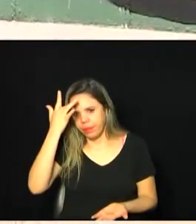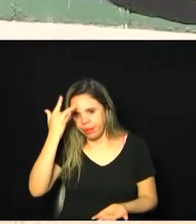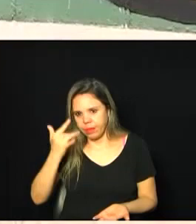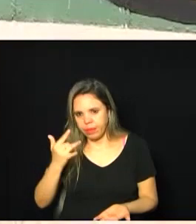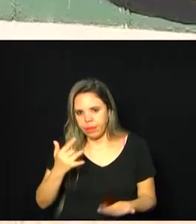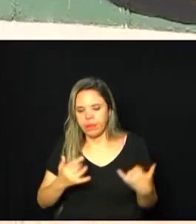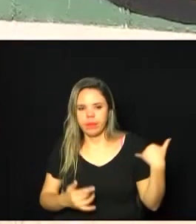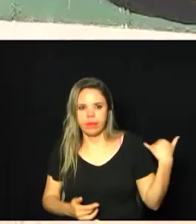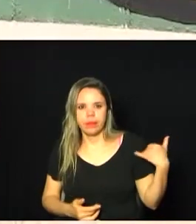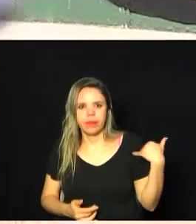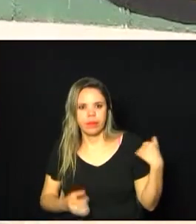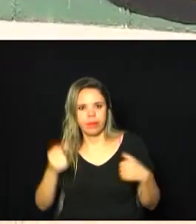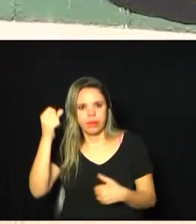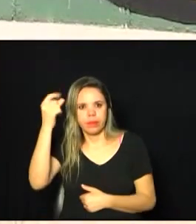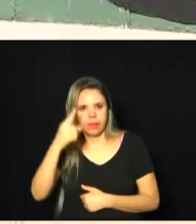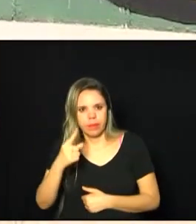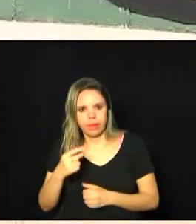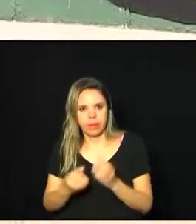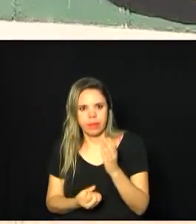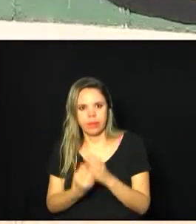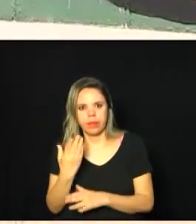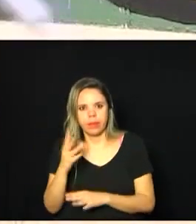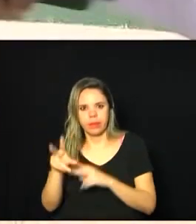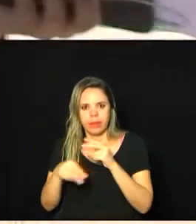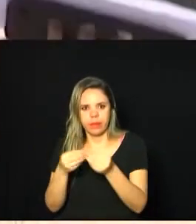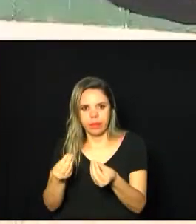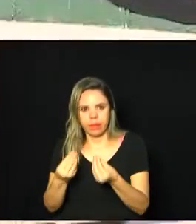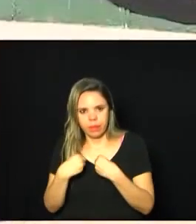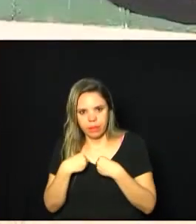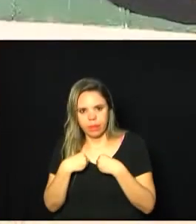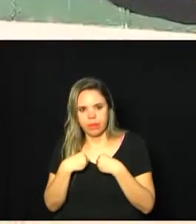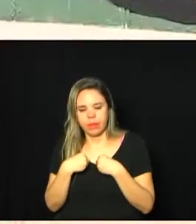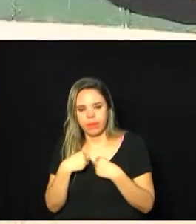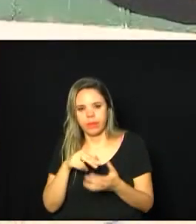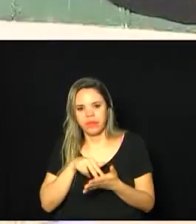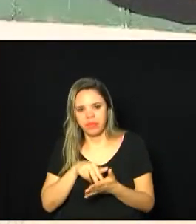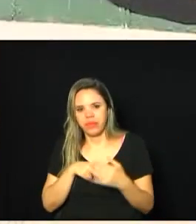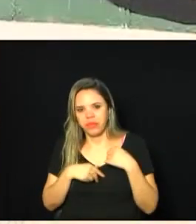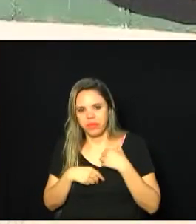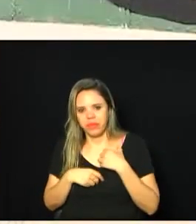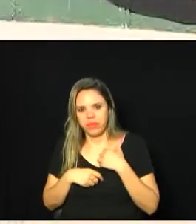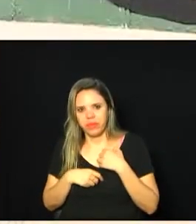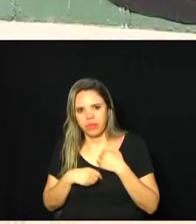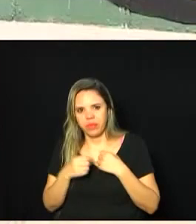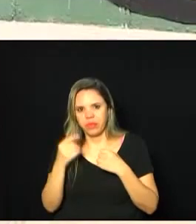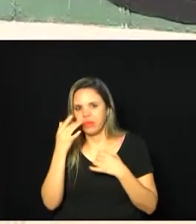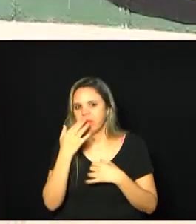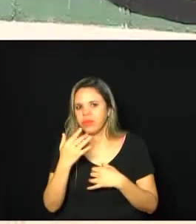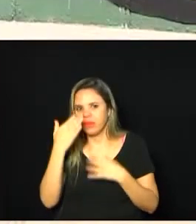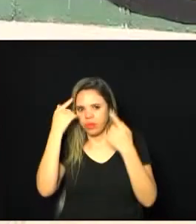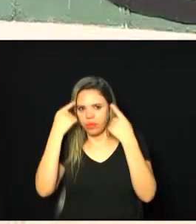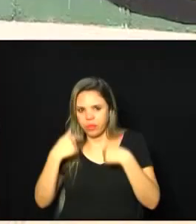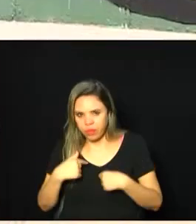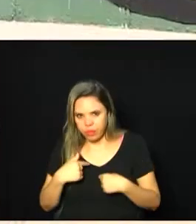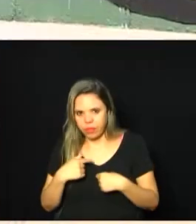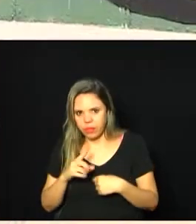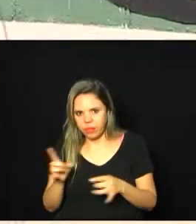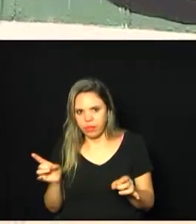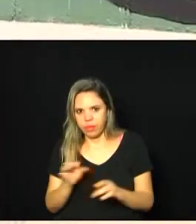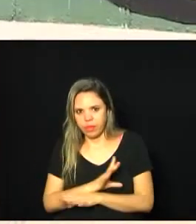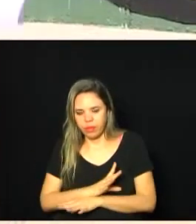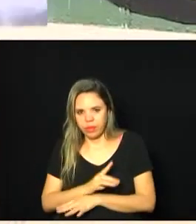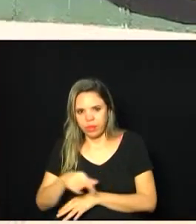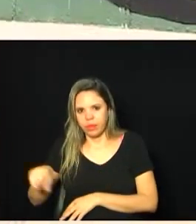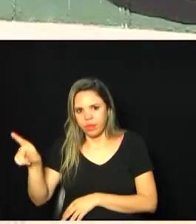meu aniversário e o sol até apareceu para me presentear com um tempo firme para eu pegar um bronze, eu vou, assim que a gente encerrar esse